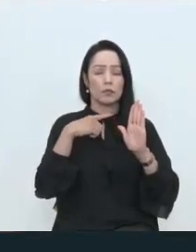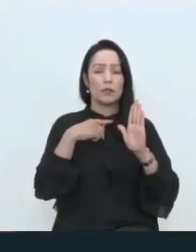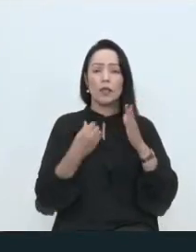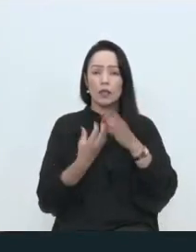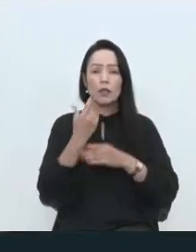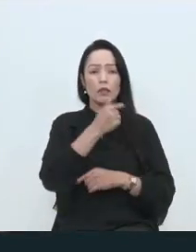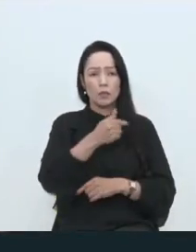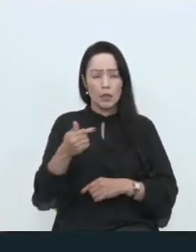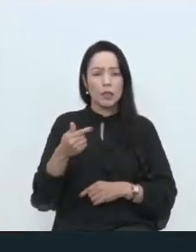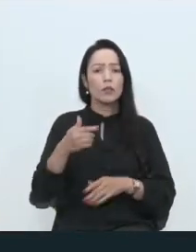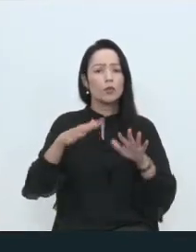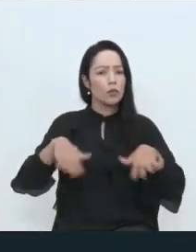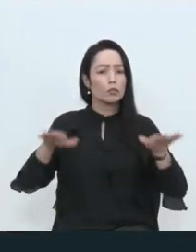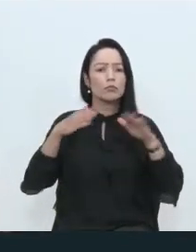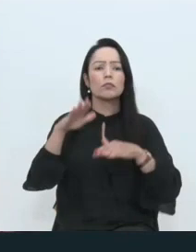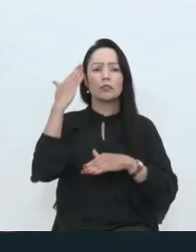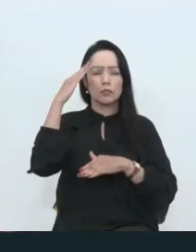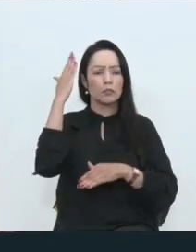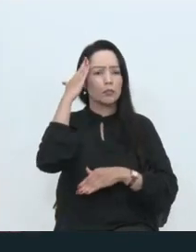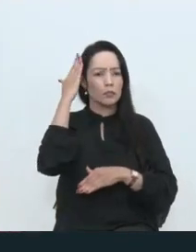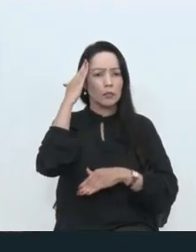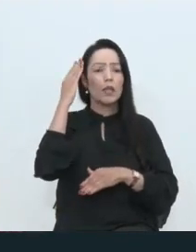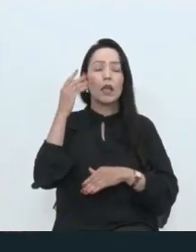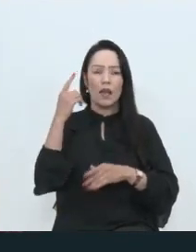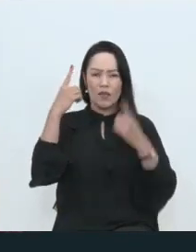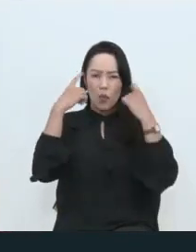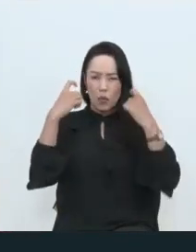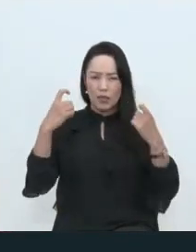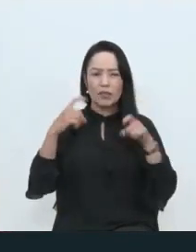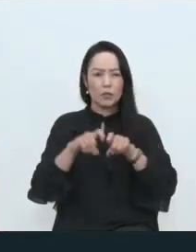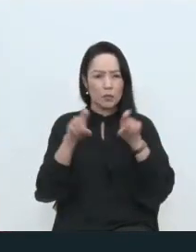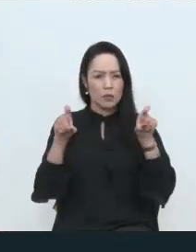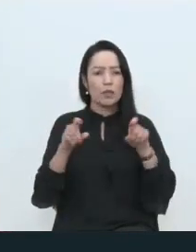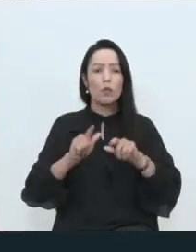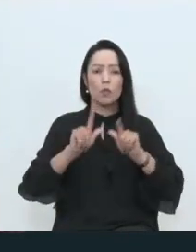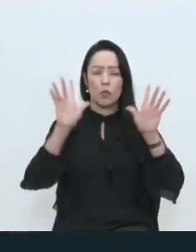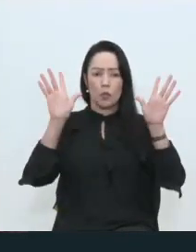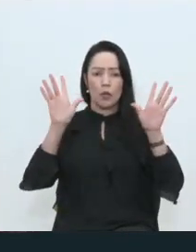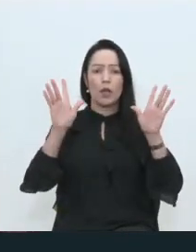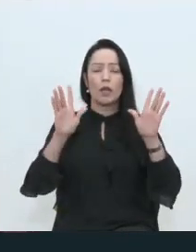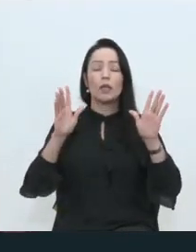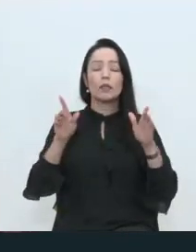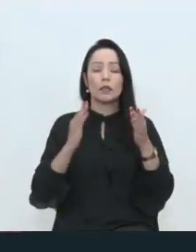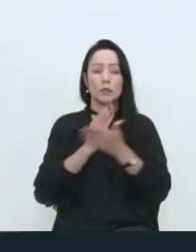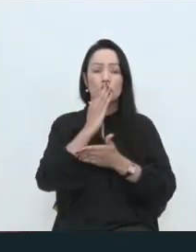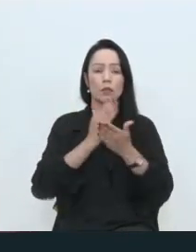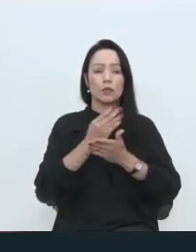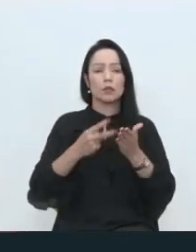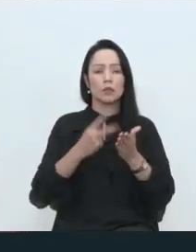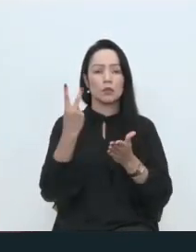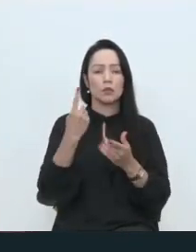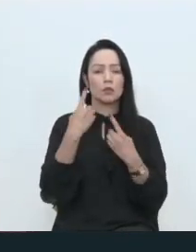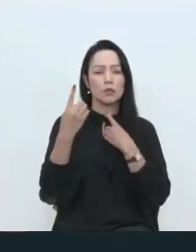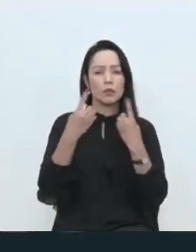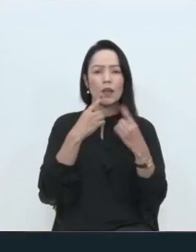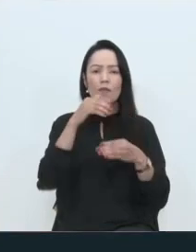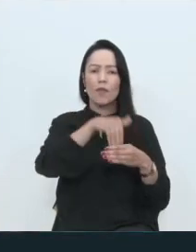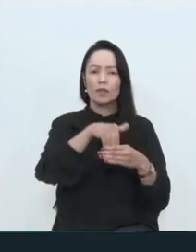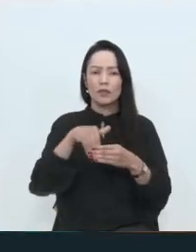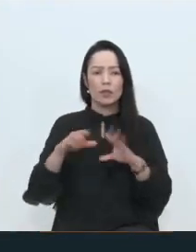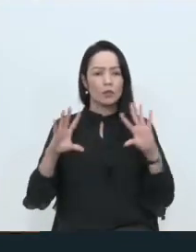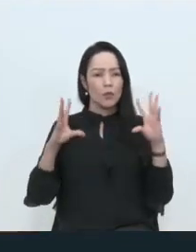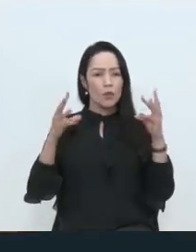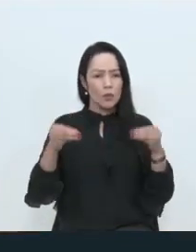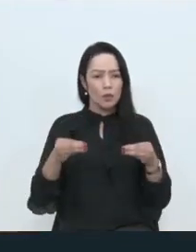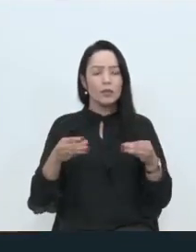de conscientização sobre a violência obstétrica em Guarulhos. Esse projeto também foi aprovado em segunda discussão e votação, e todos eles, inclusive das